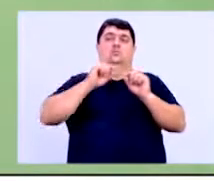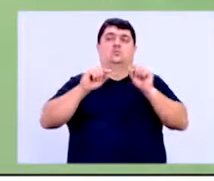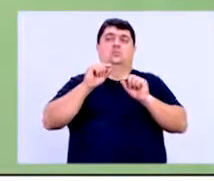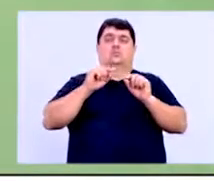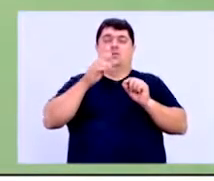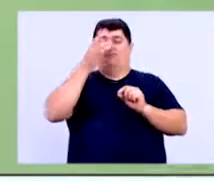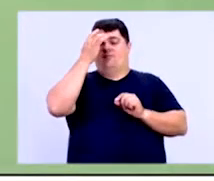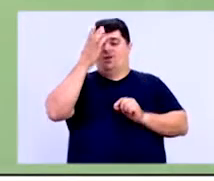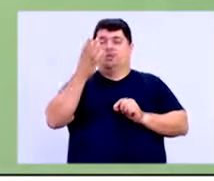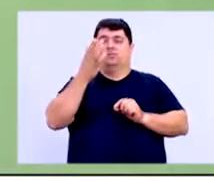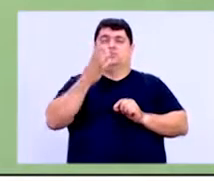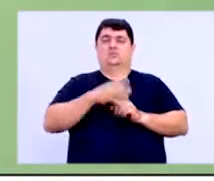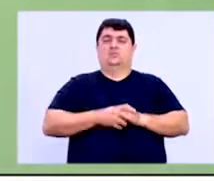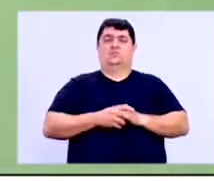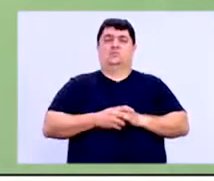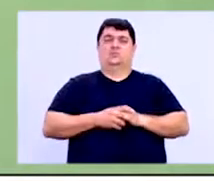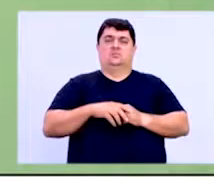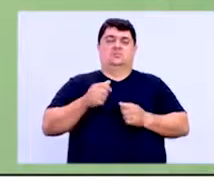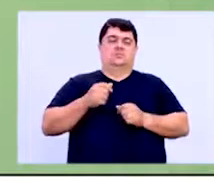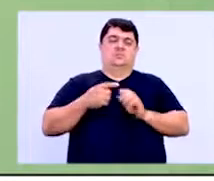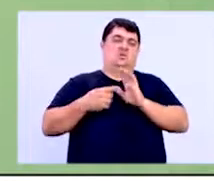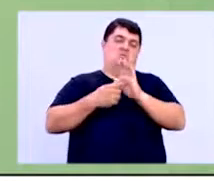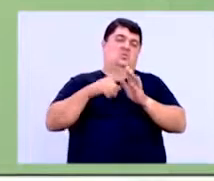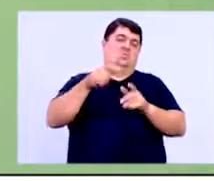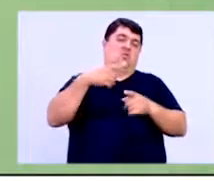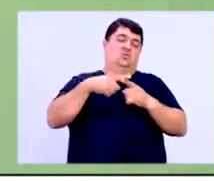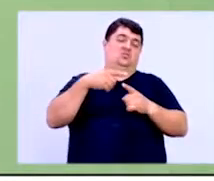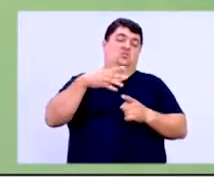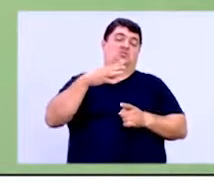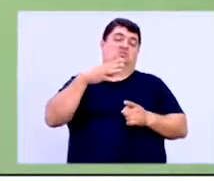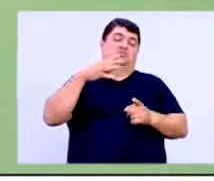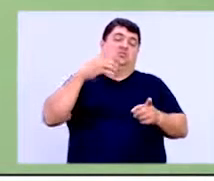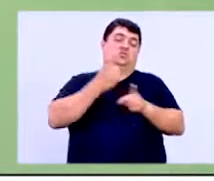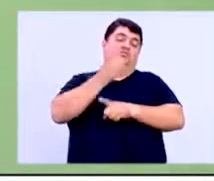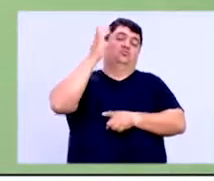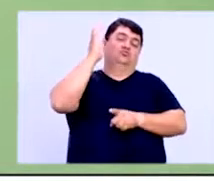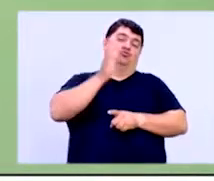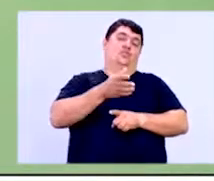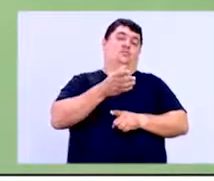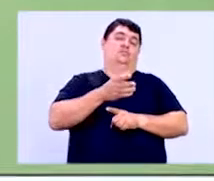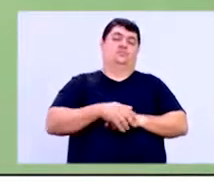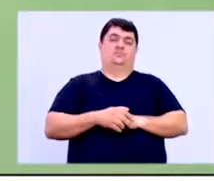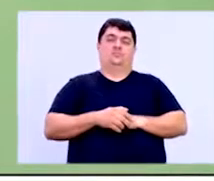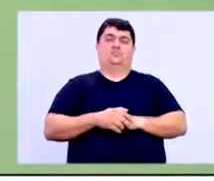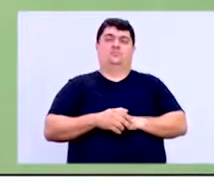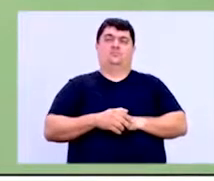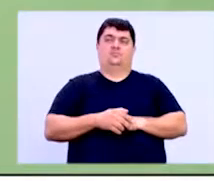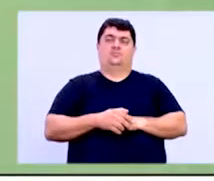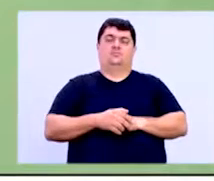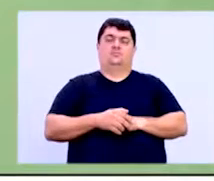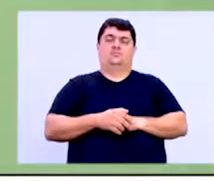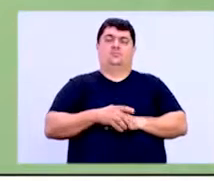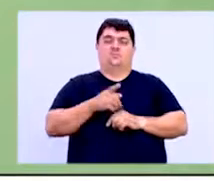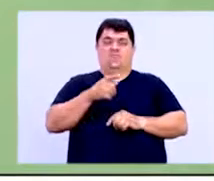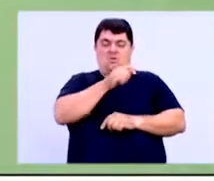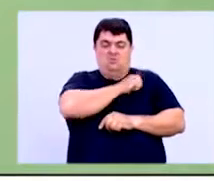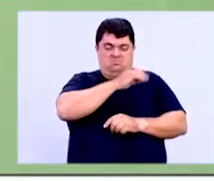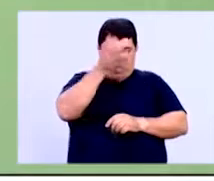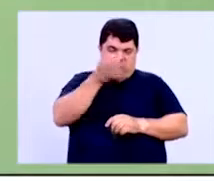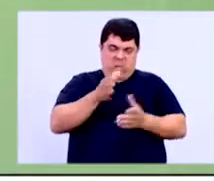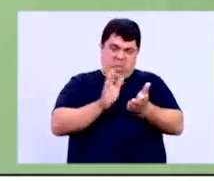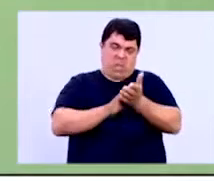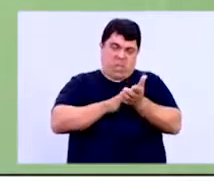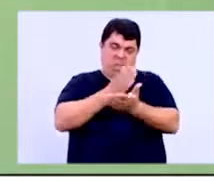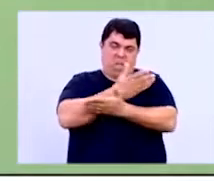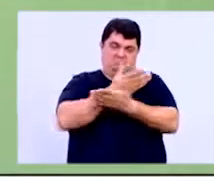aqui é muito fácil, professor. O senhor não precisava nem ter dado tudo que eu já adivinhei aqui na sala. Né, professor? Com certeza, aluno. É isso aí. Você está excelente, está